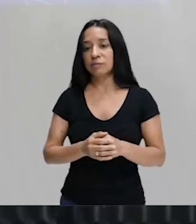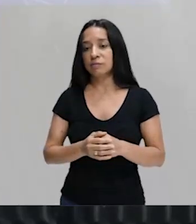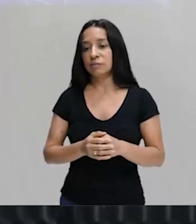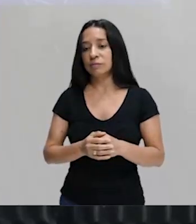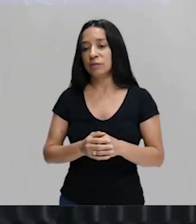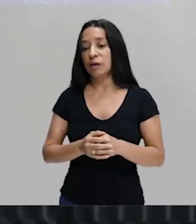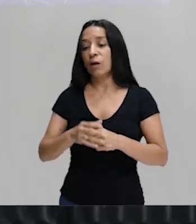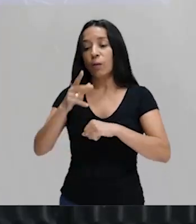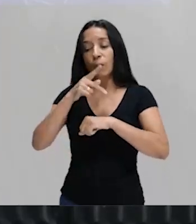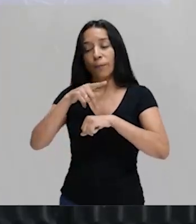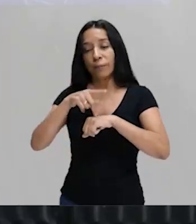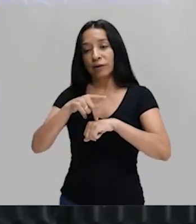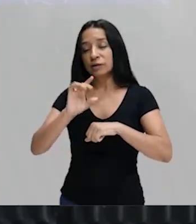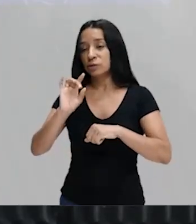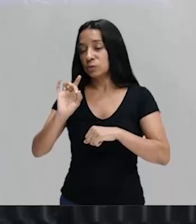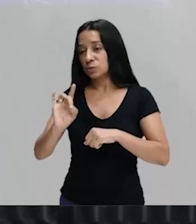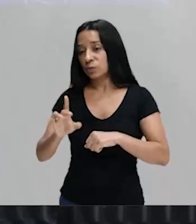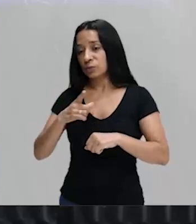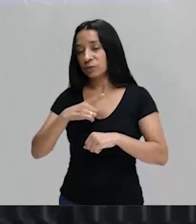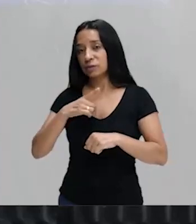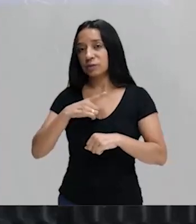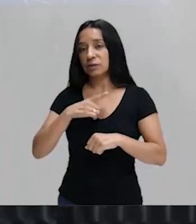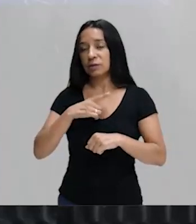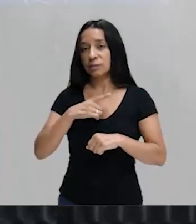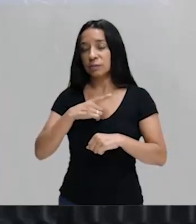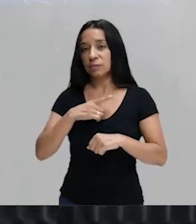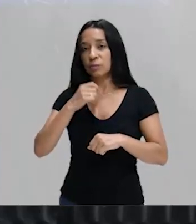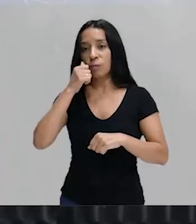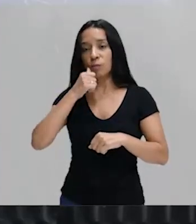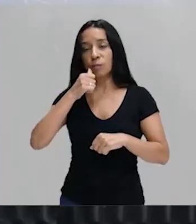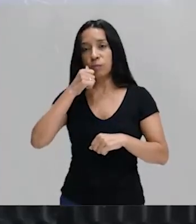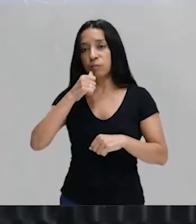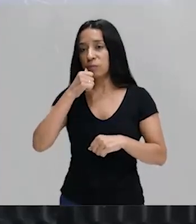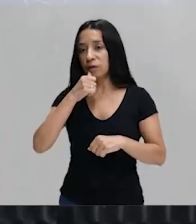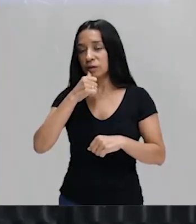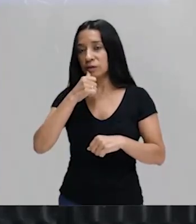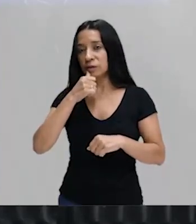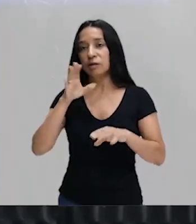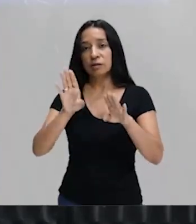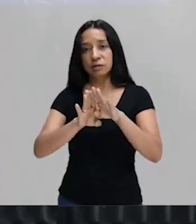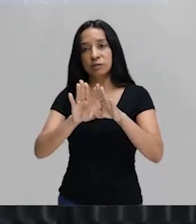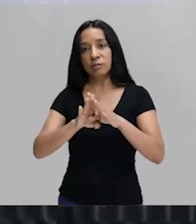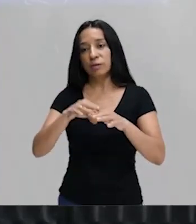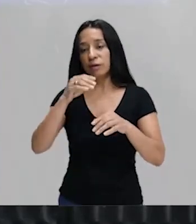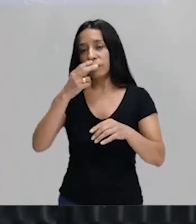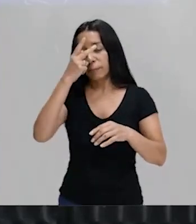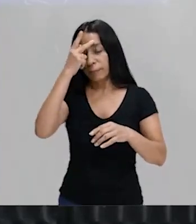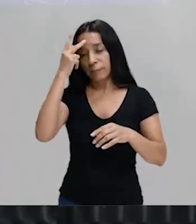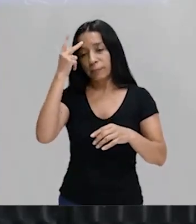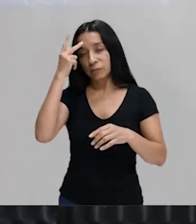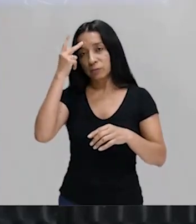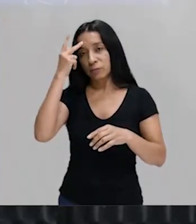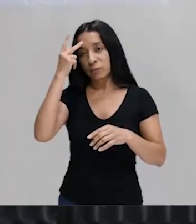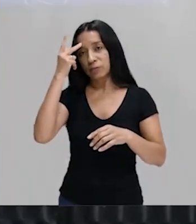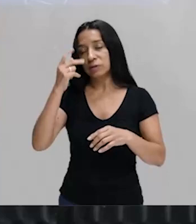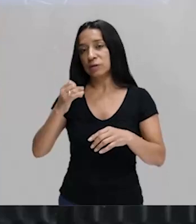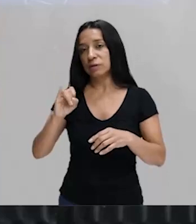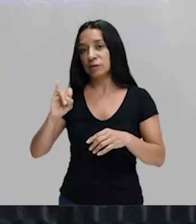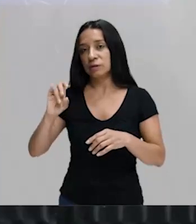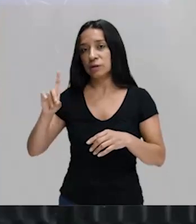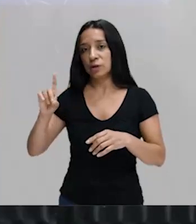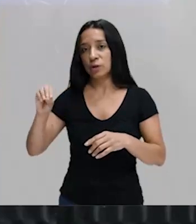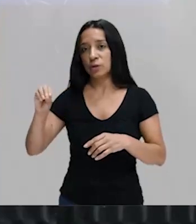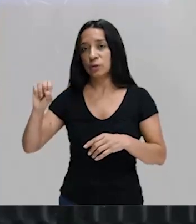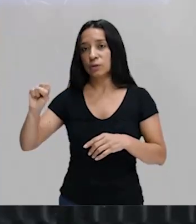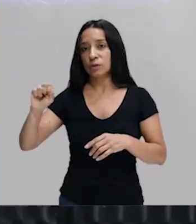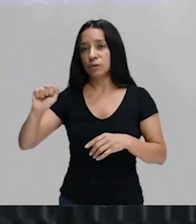feminina e de idosos, principalmente, e trouxe duas questões que vão contribuir de